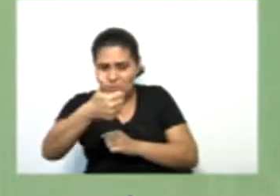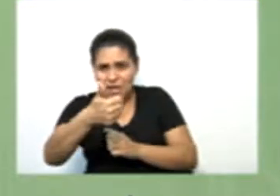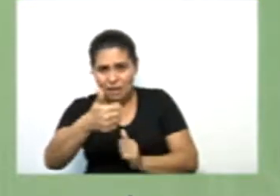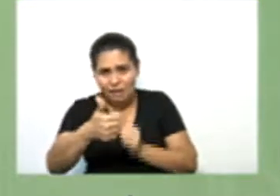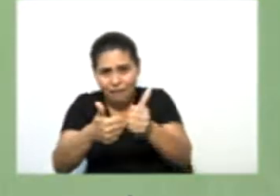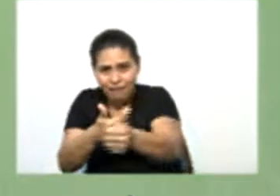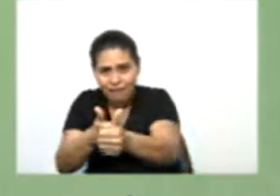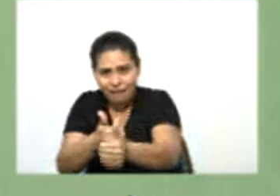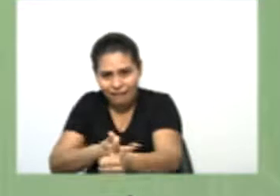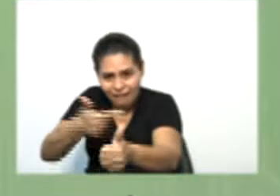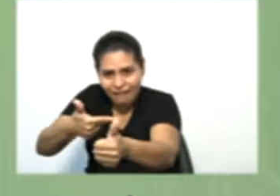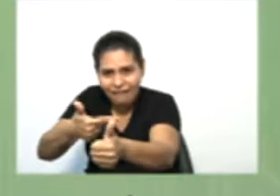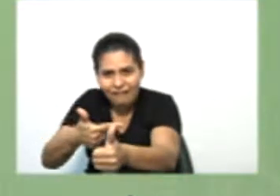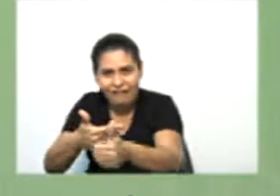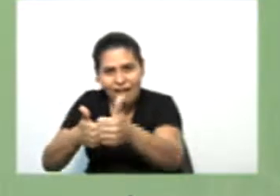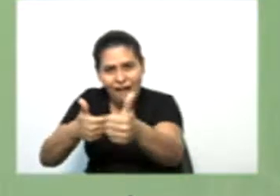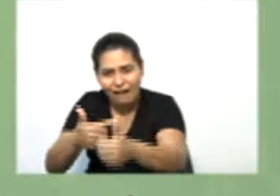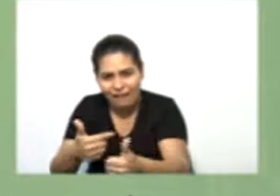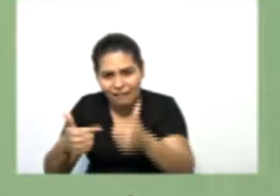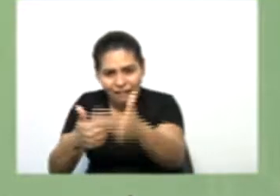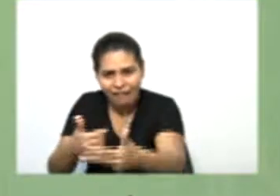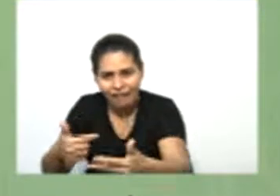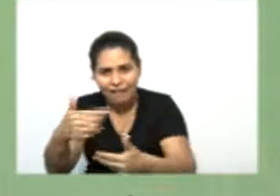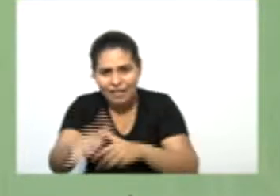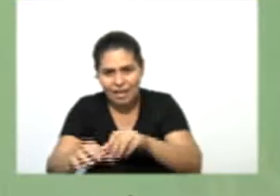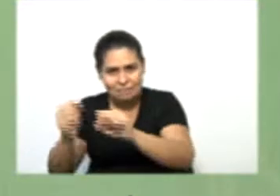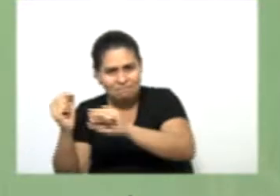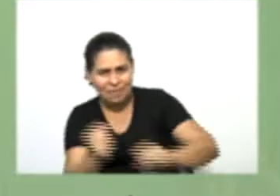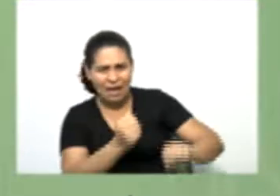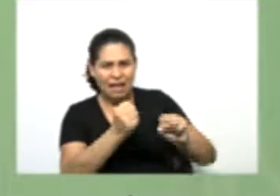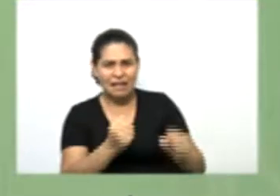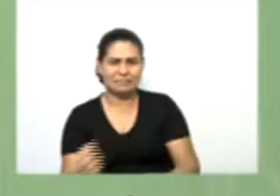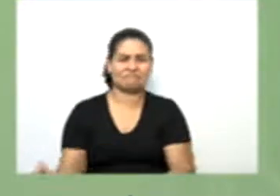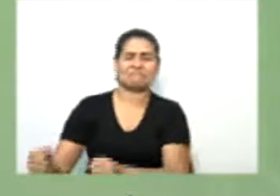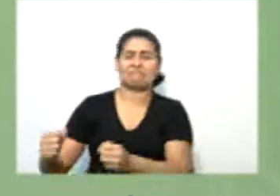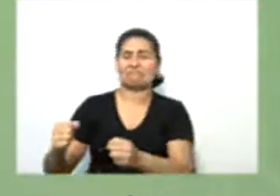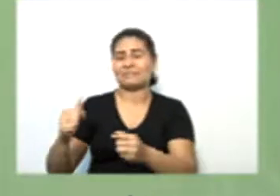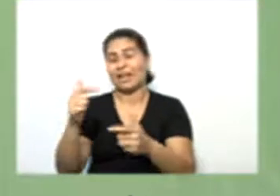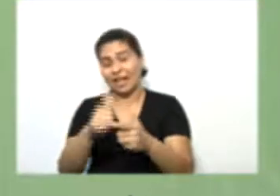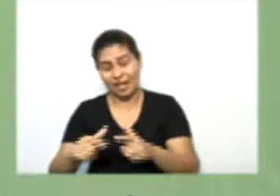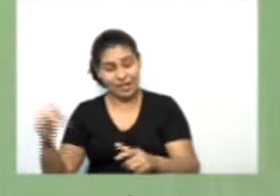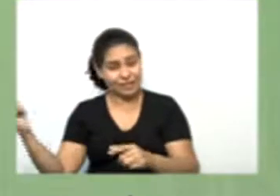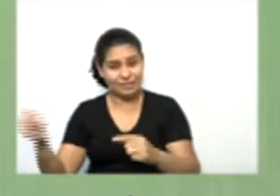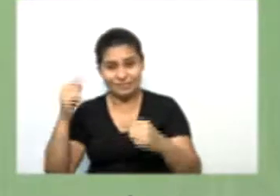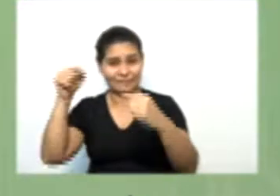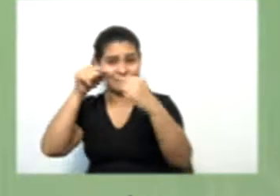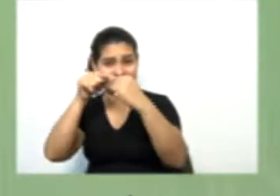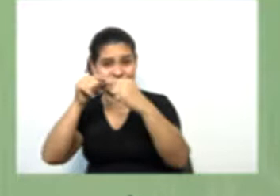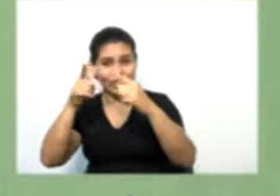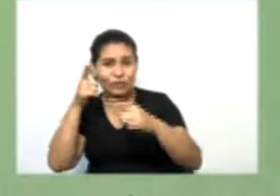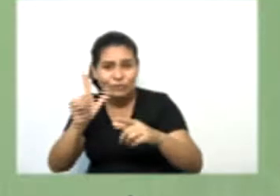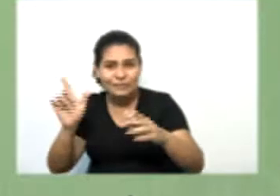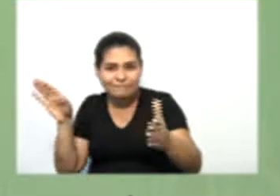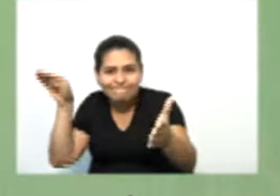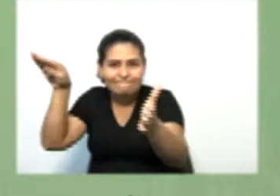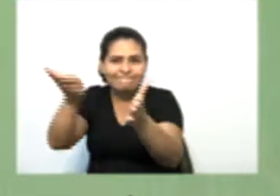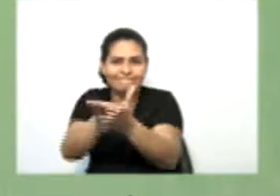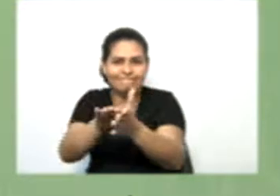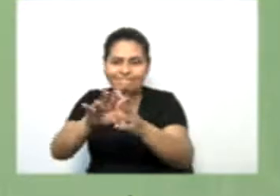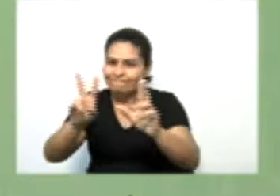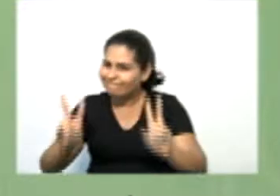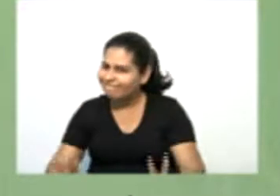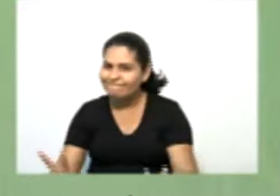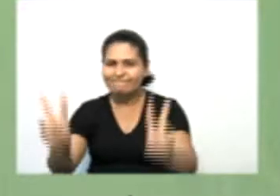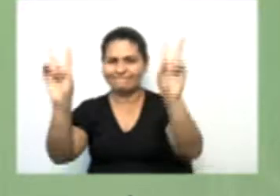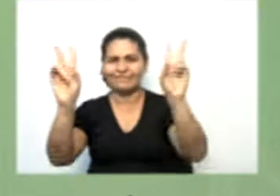na frente do outro, às vezes um, né, dá uma cutucada no outro, o remo bate na cara do outro, mas o objetivo maior é chegar no final, é vencer